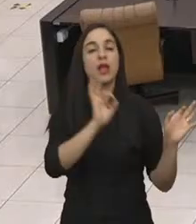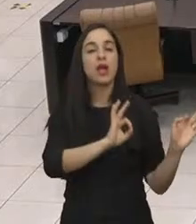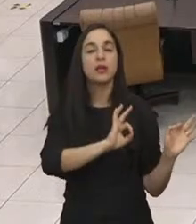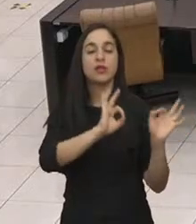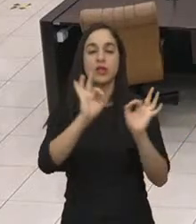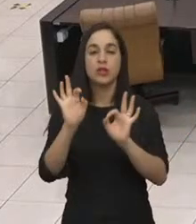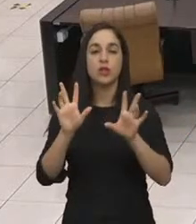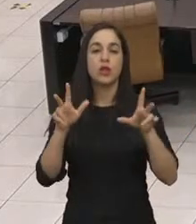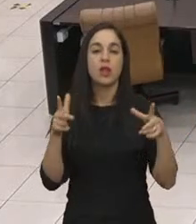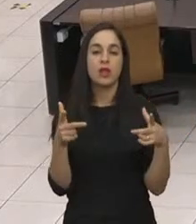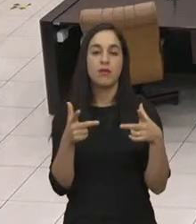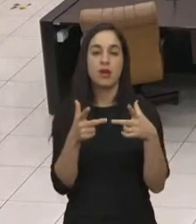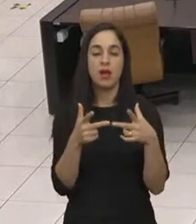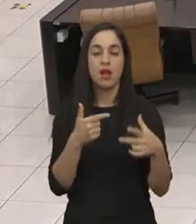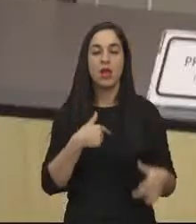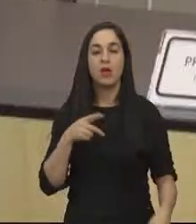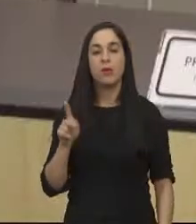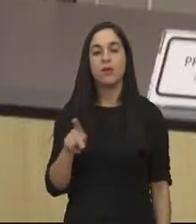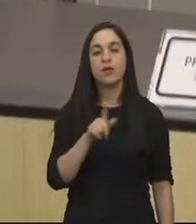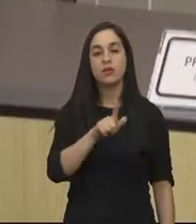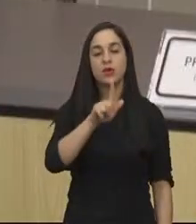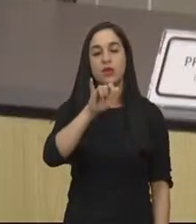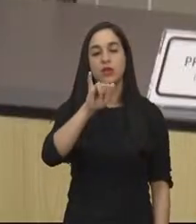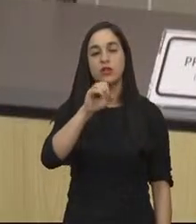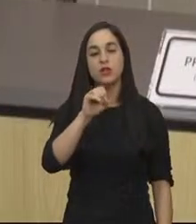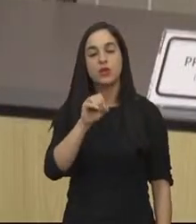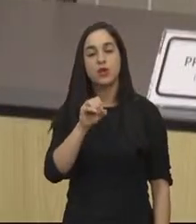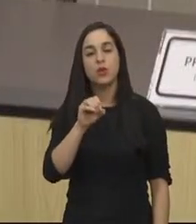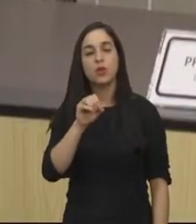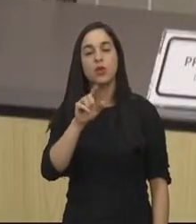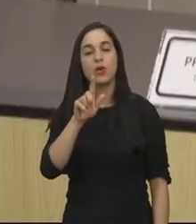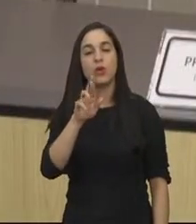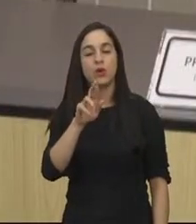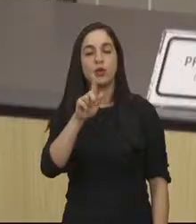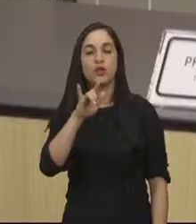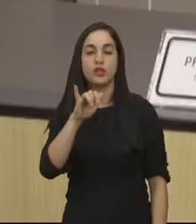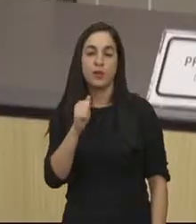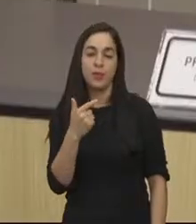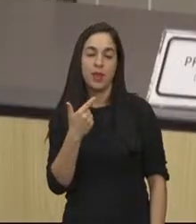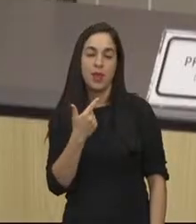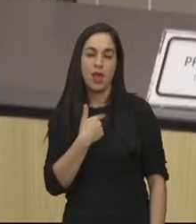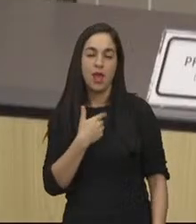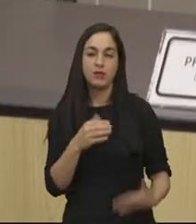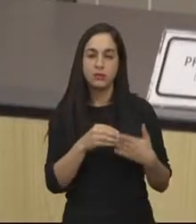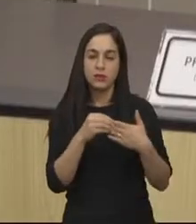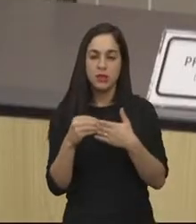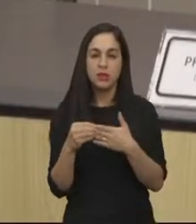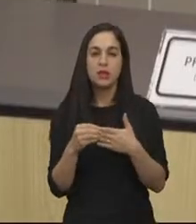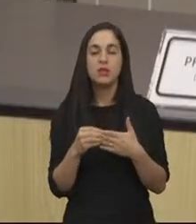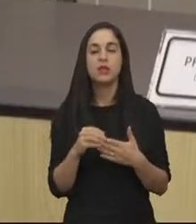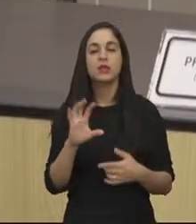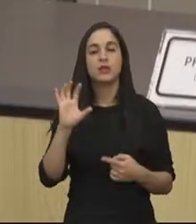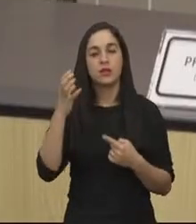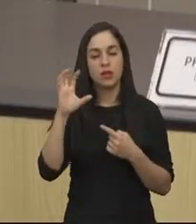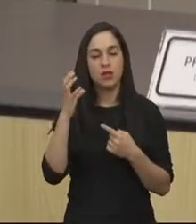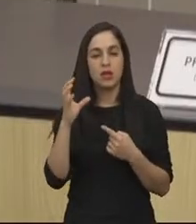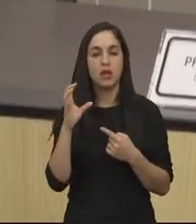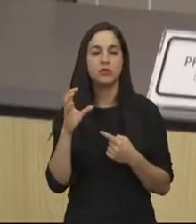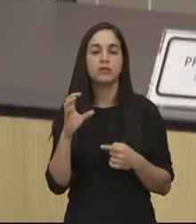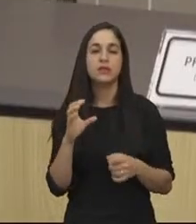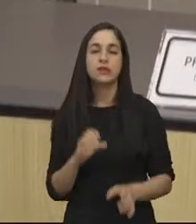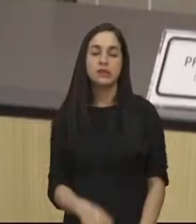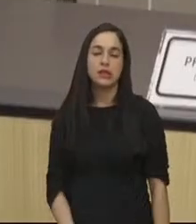Câmara. Eu sou a professora Georgia Suzumura, estou como diretora-geral do Instituto Federal de Educação, Ciência e Tecnologia do campus